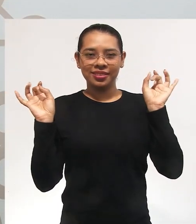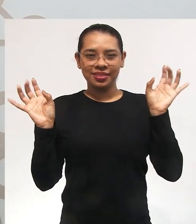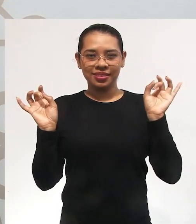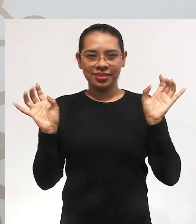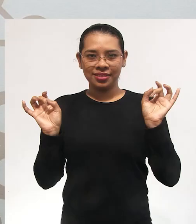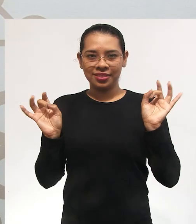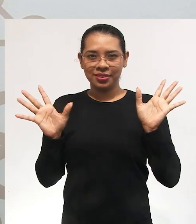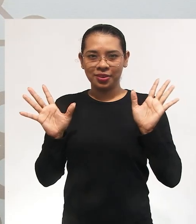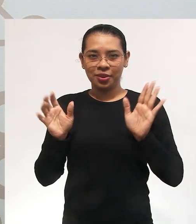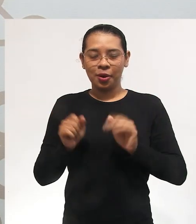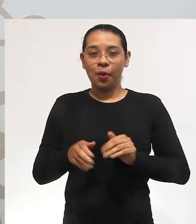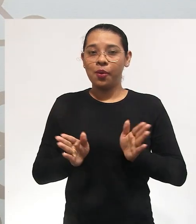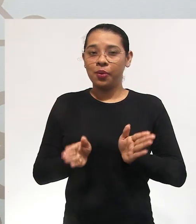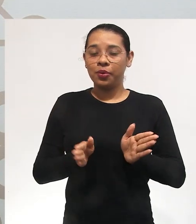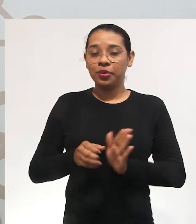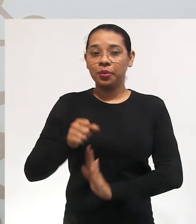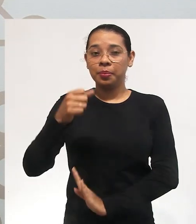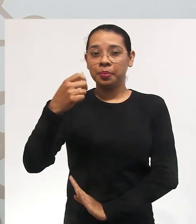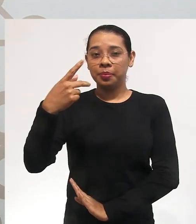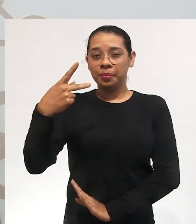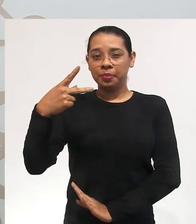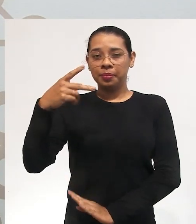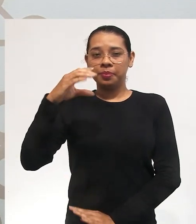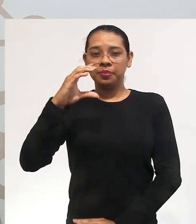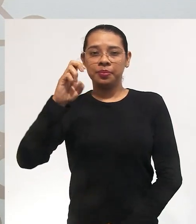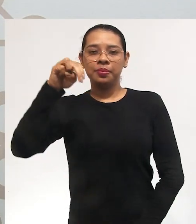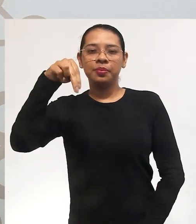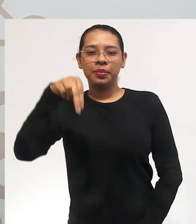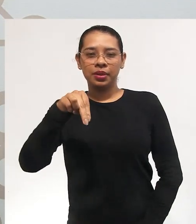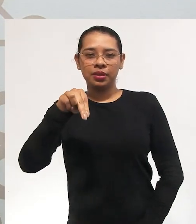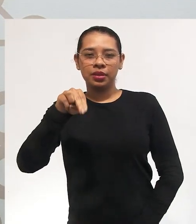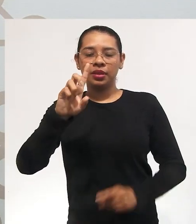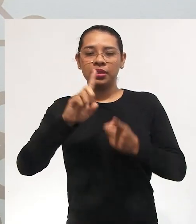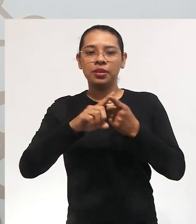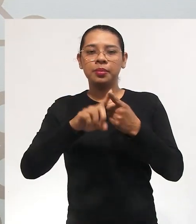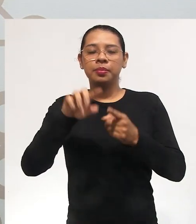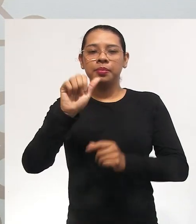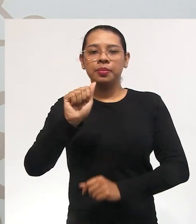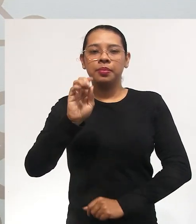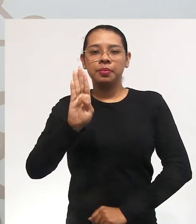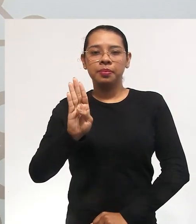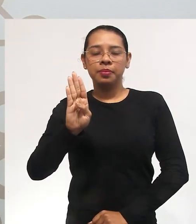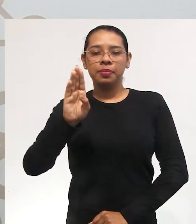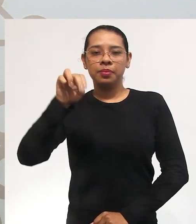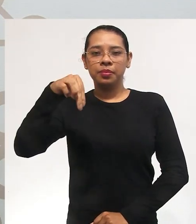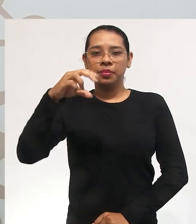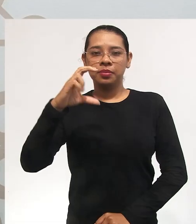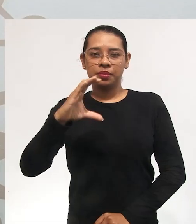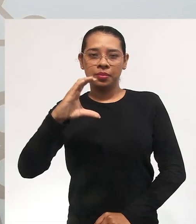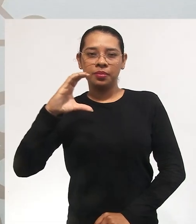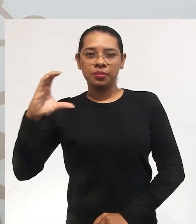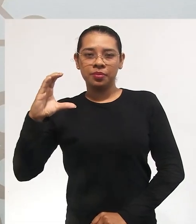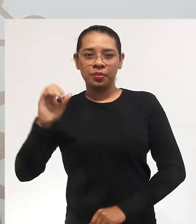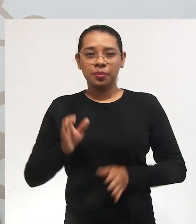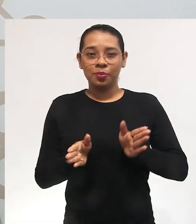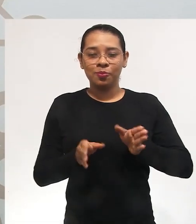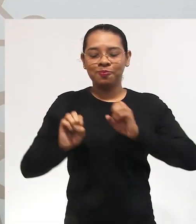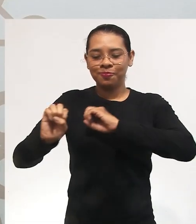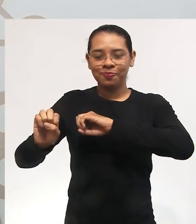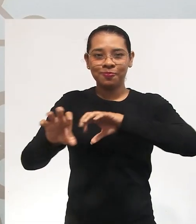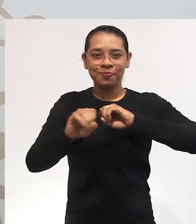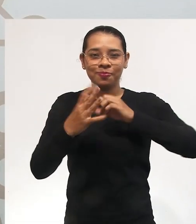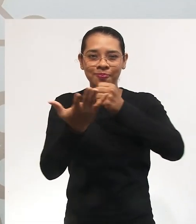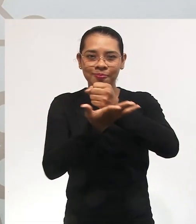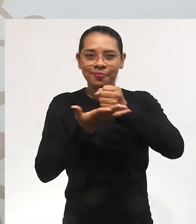sobre PCN e a BNCC e o ensino da língua portuguesa, ou seja, a base legal para o ensino da